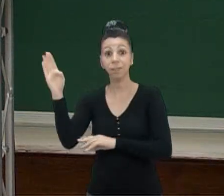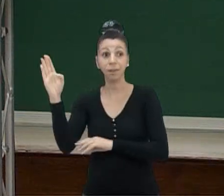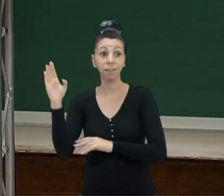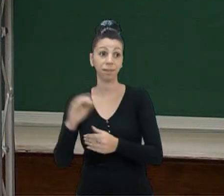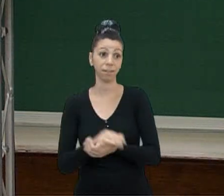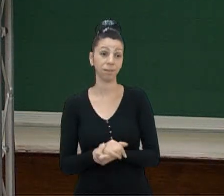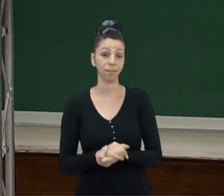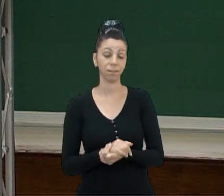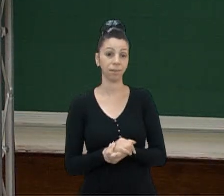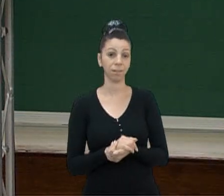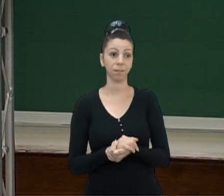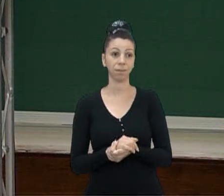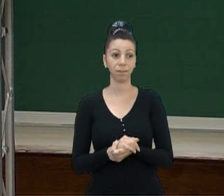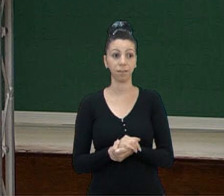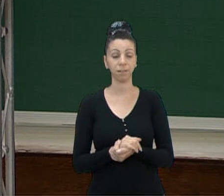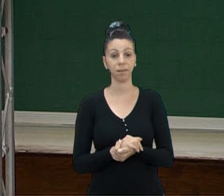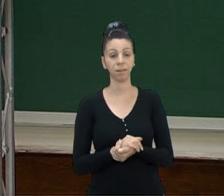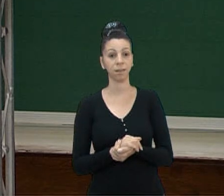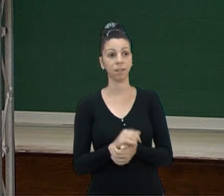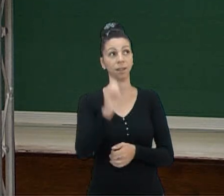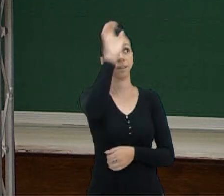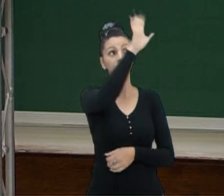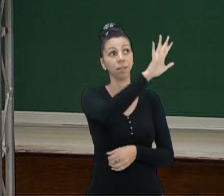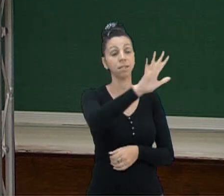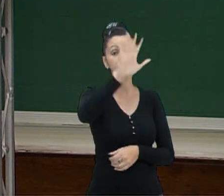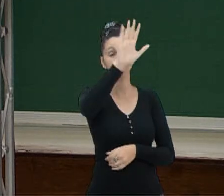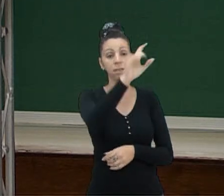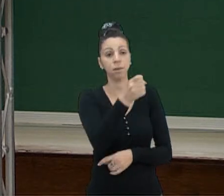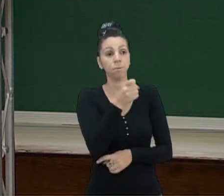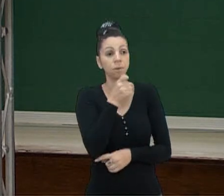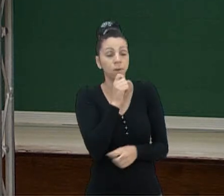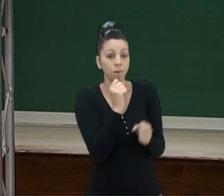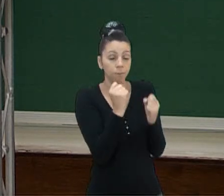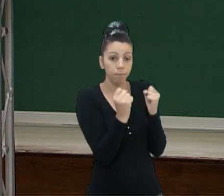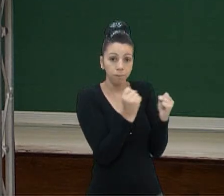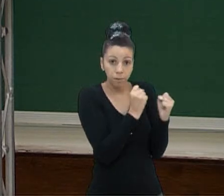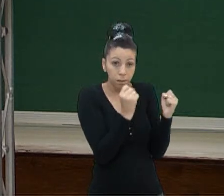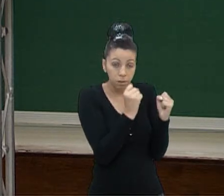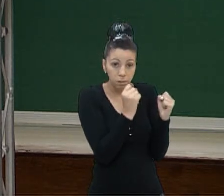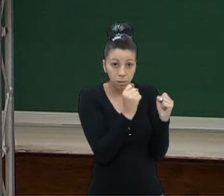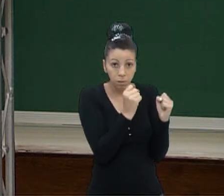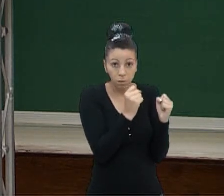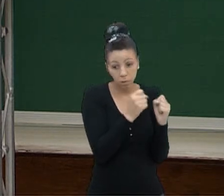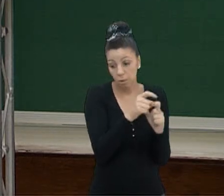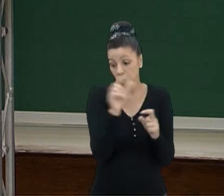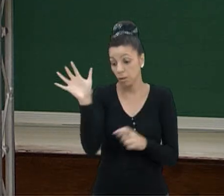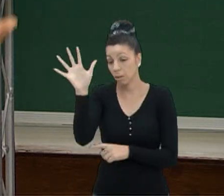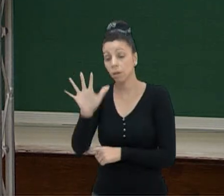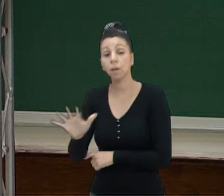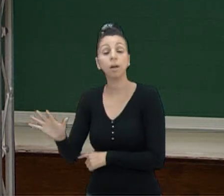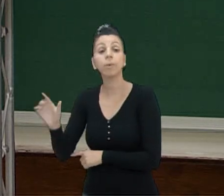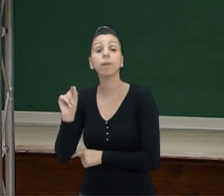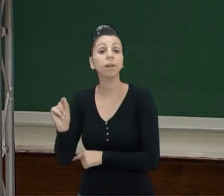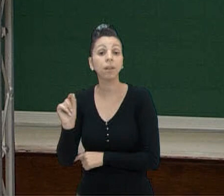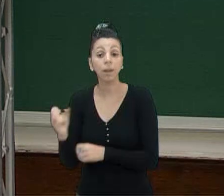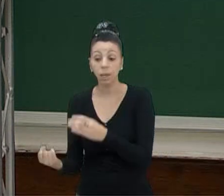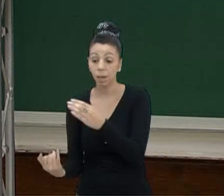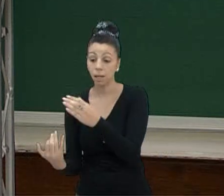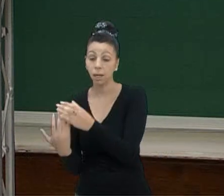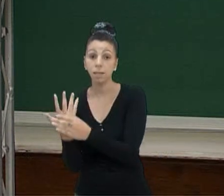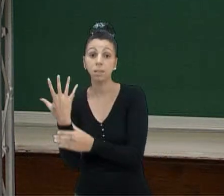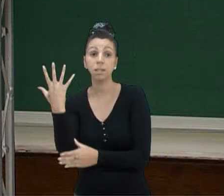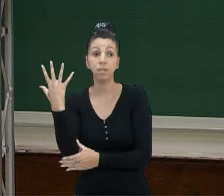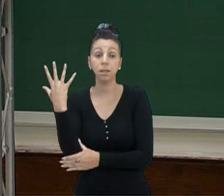clima frio e aí nós vamos ter a formação de vegetação característica de áreas mais frias, como